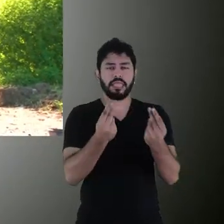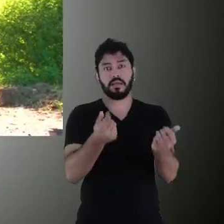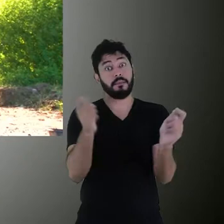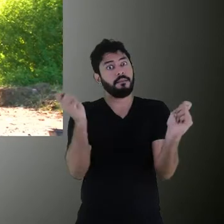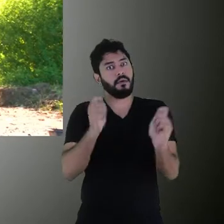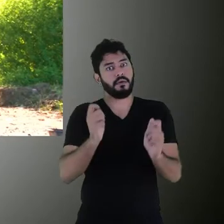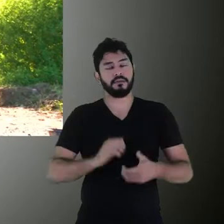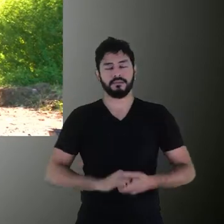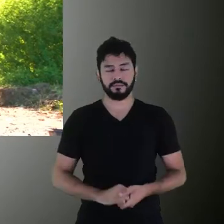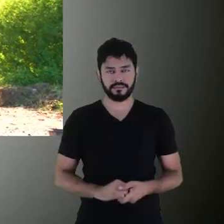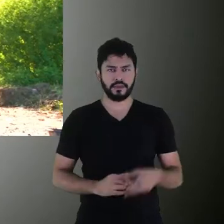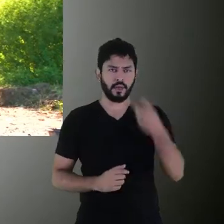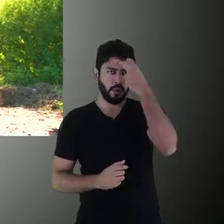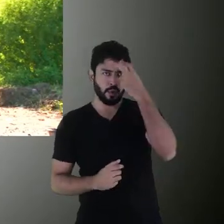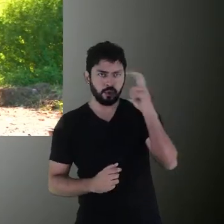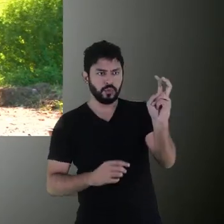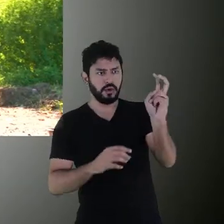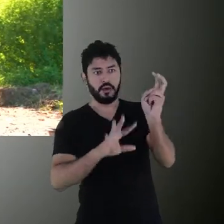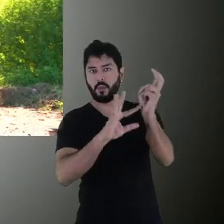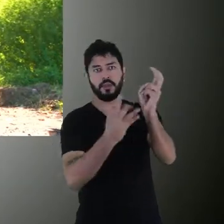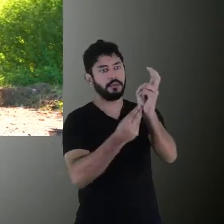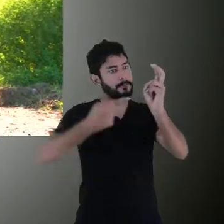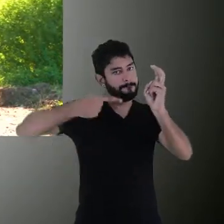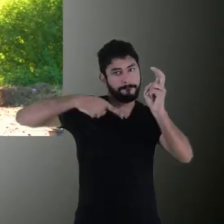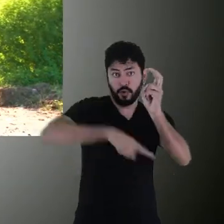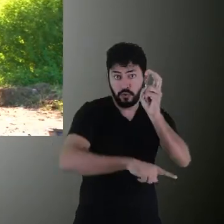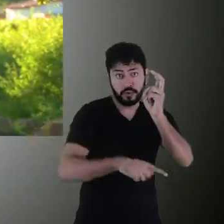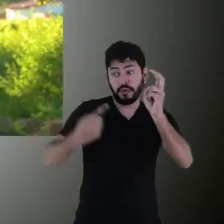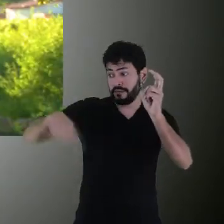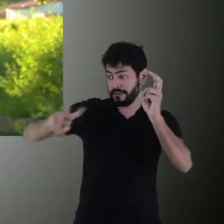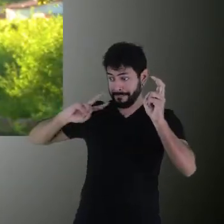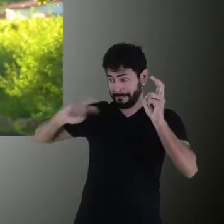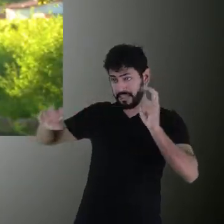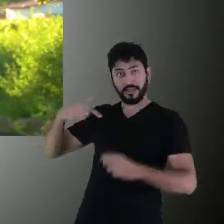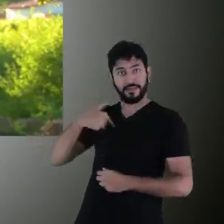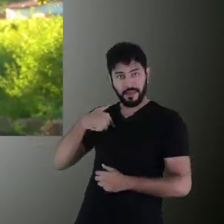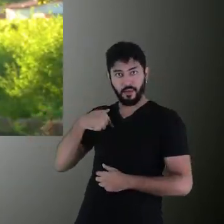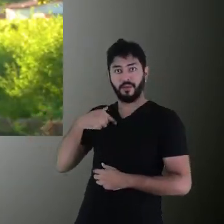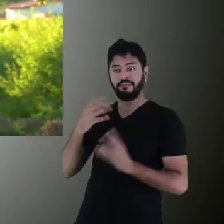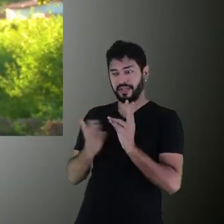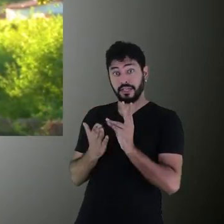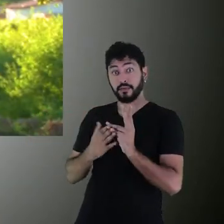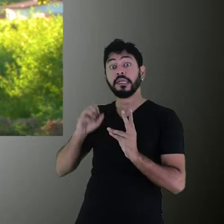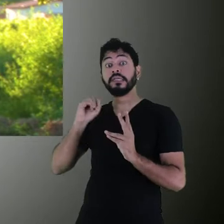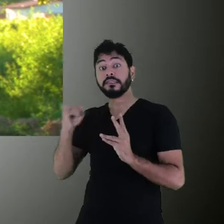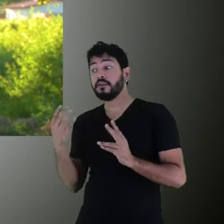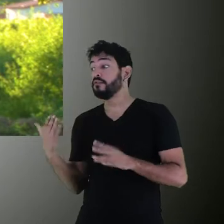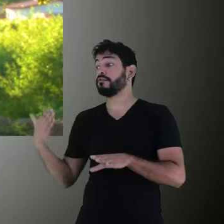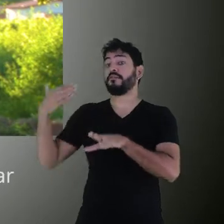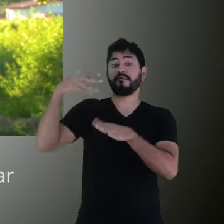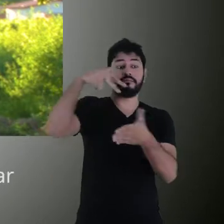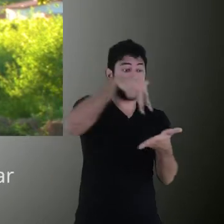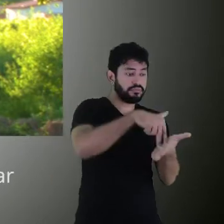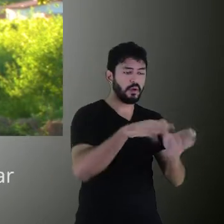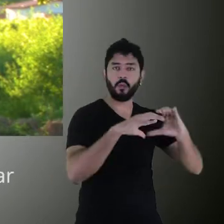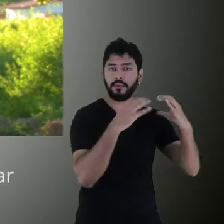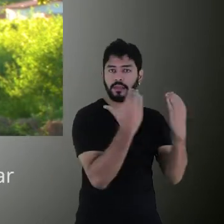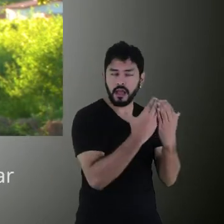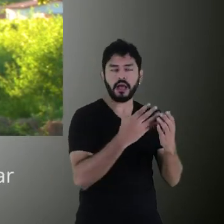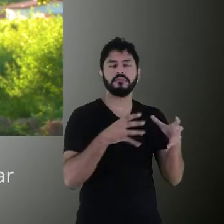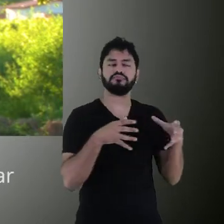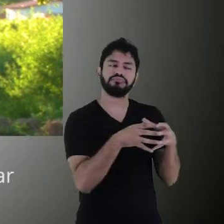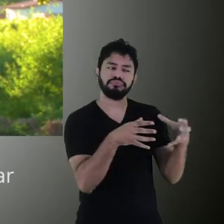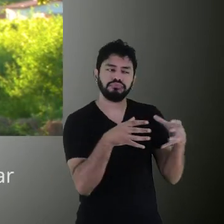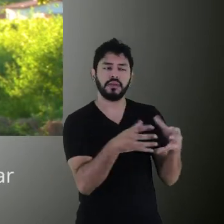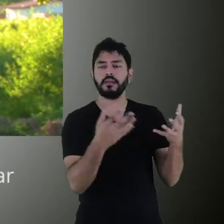esse tipo de conhecimento ele corre o risco de ser extinto com o decorrer do tempo. Cultura é muito profundo. Você só vai conhecer que eu sou indígena,